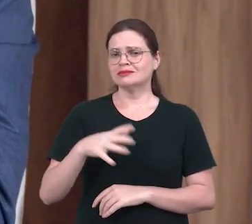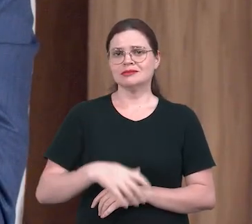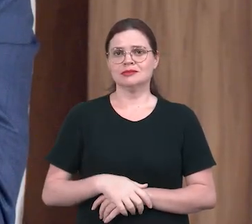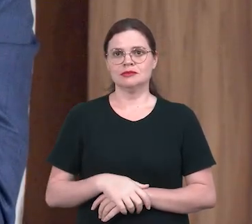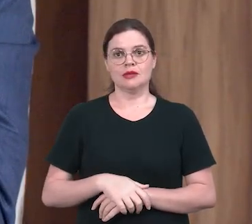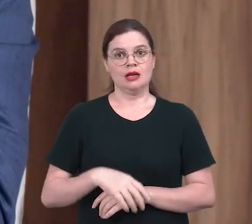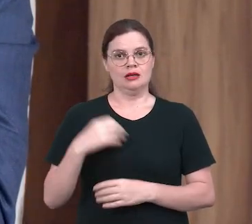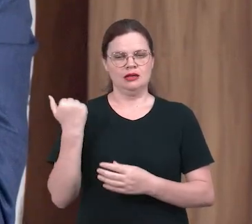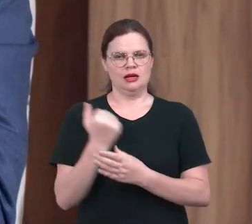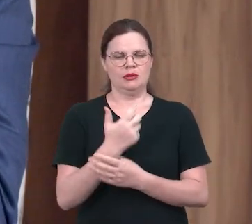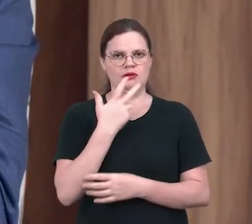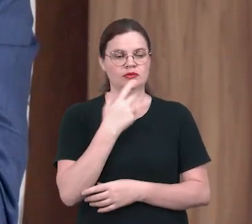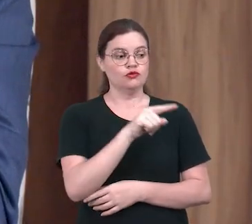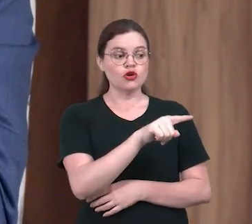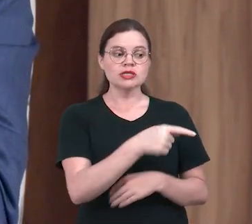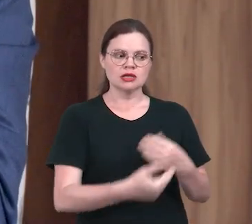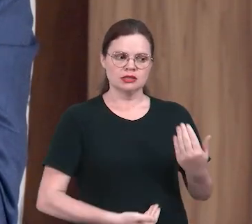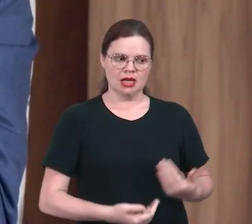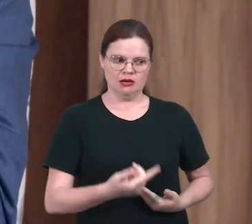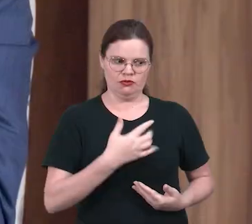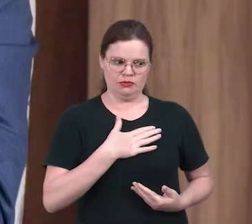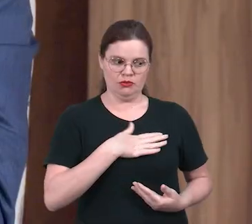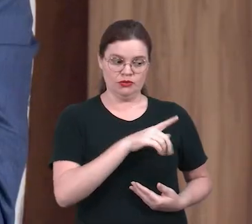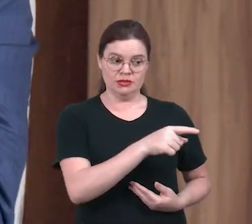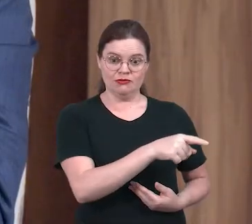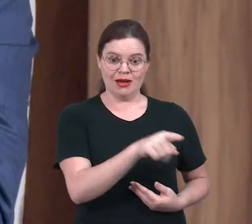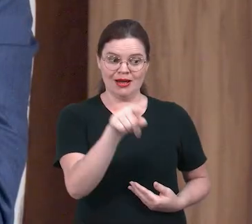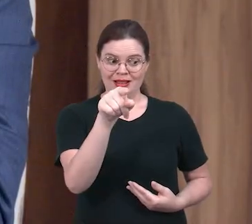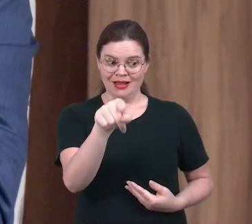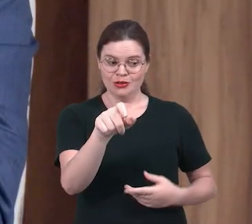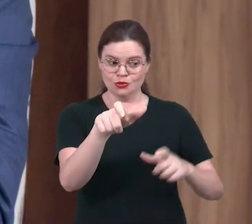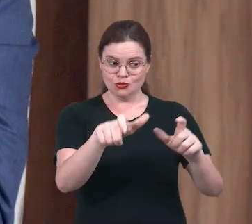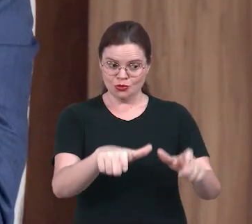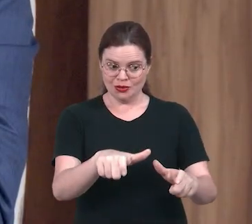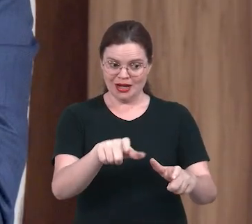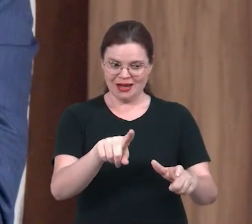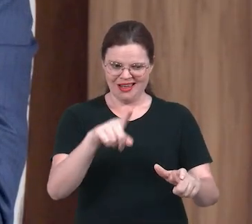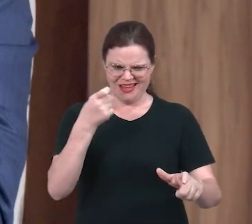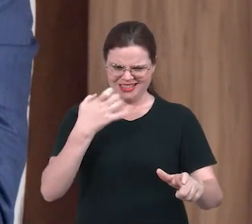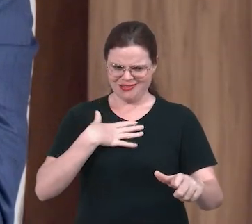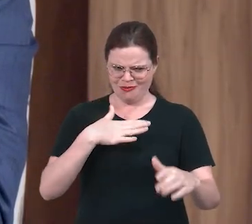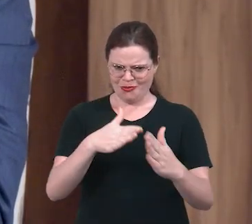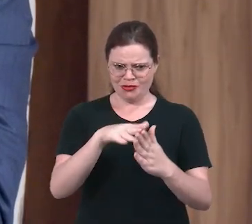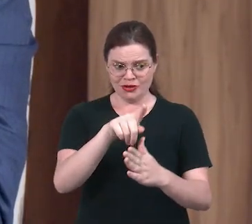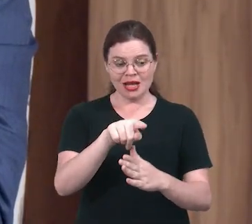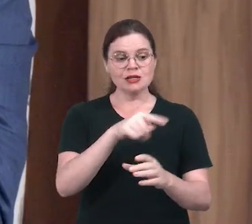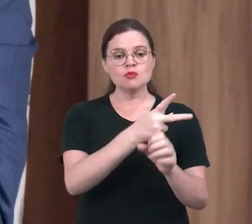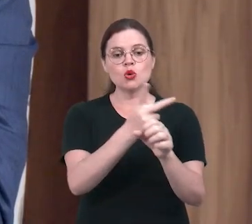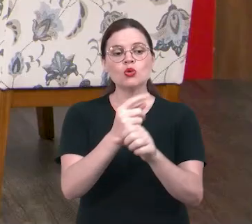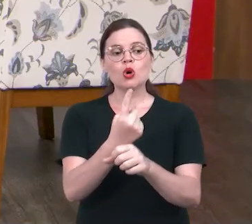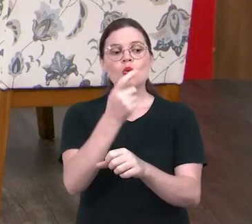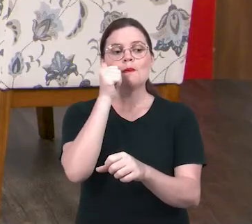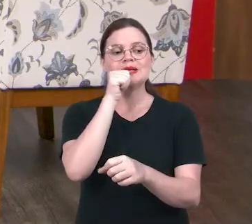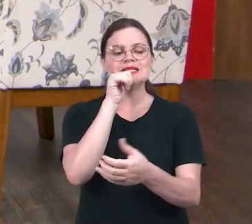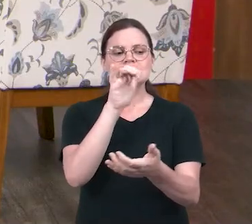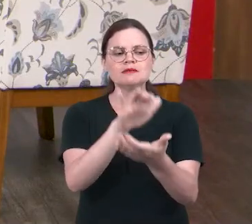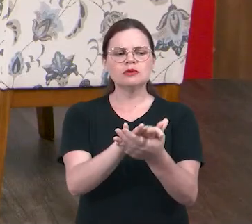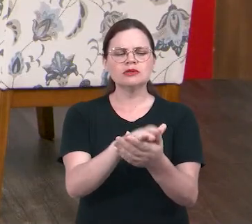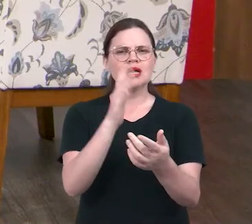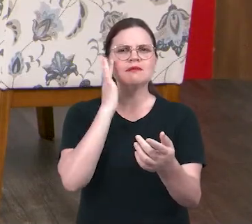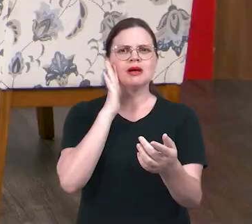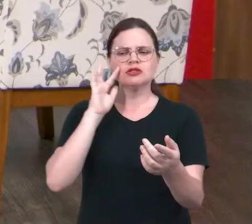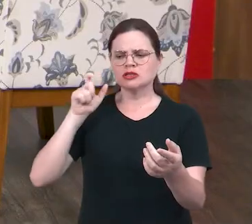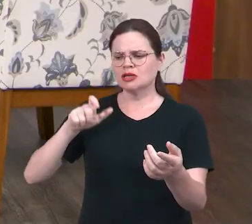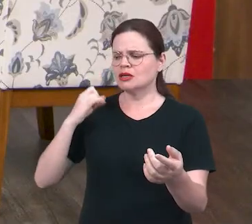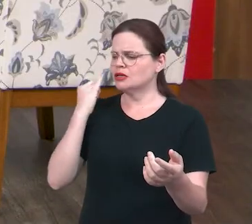Abraão está ali dizendo: Olha, eu quero que você vá buscar esposa para o meu filho. E nós ficamos pensando: mas e Isaac? Qual era a opinião de